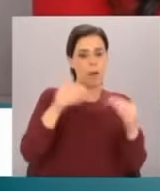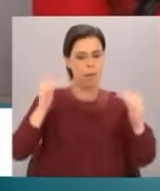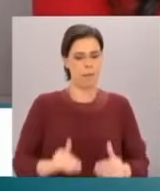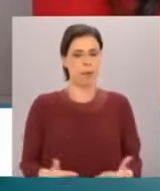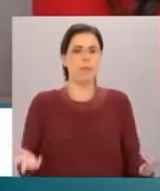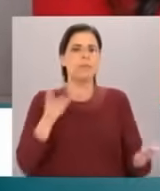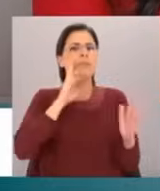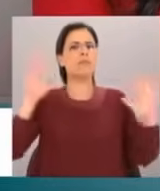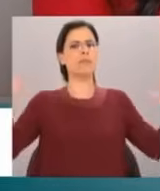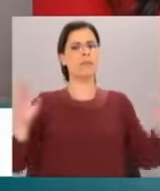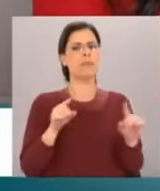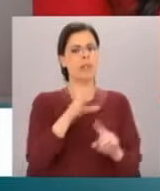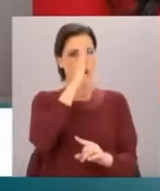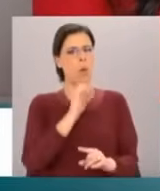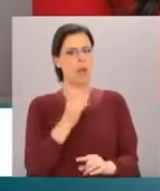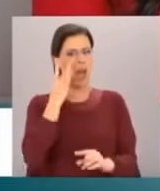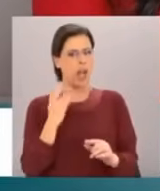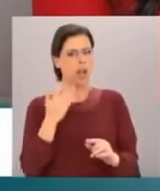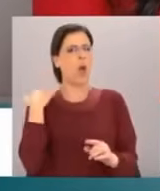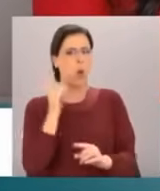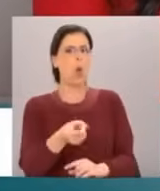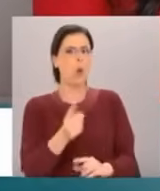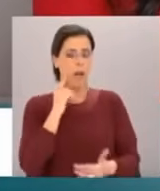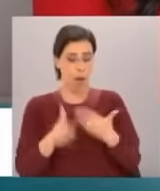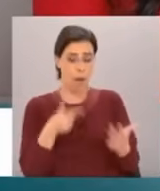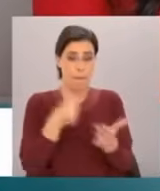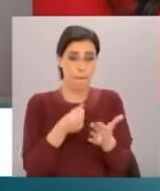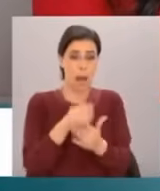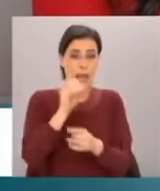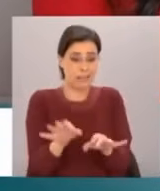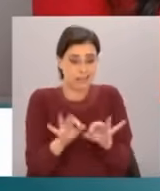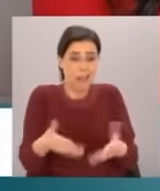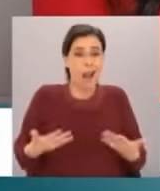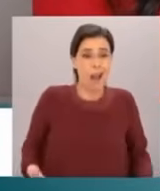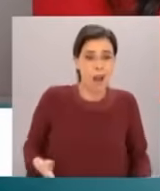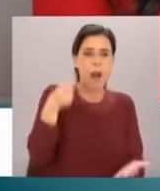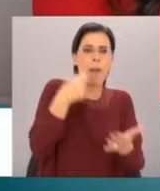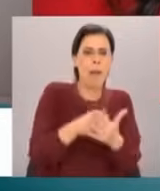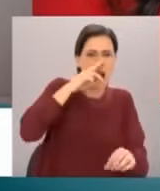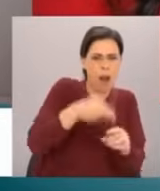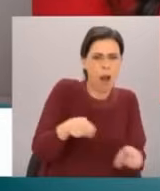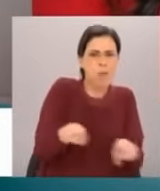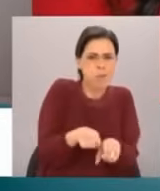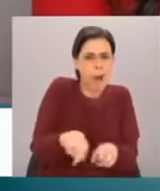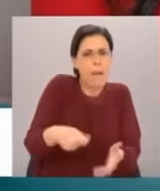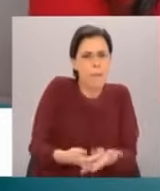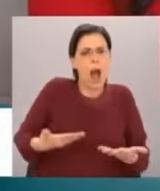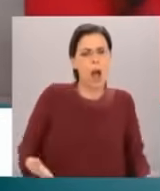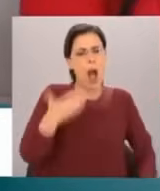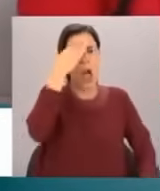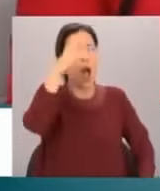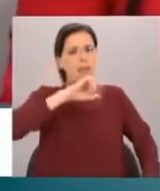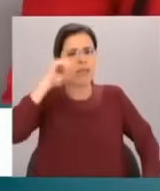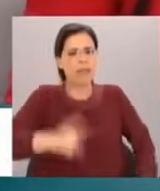baixa importante desculpa vai para o governo com António Costa para que para continuarmos a pagar a material contamos apagar Vou apagar a gasolina como ter estado a pagar